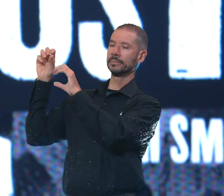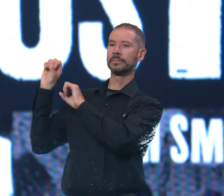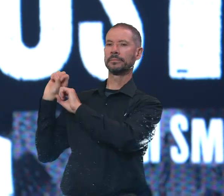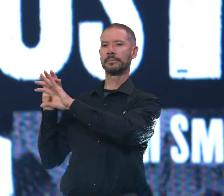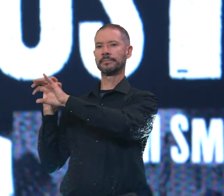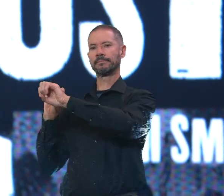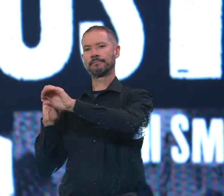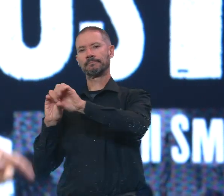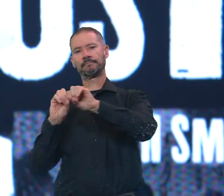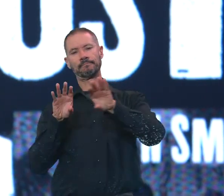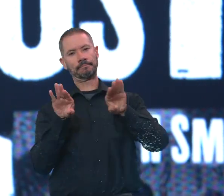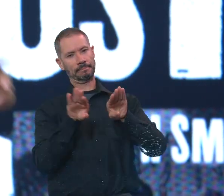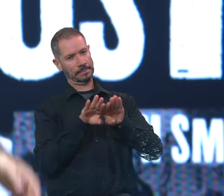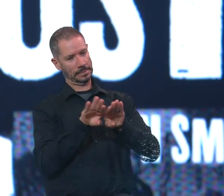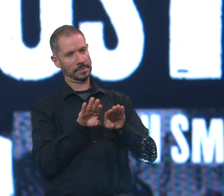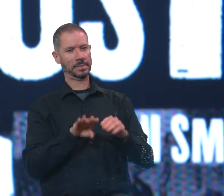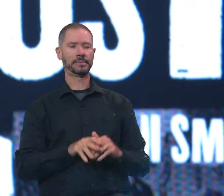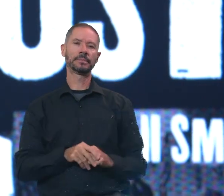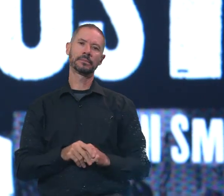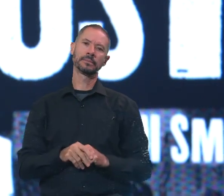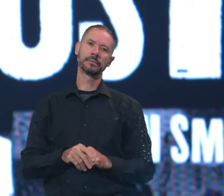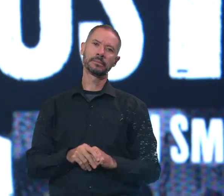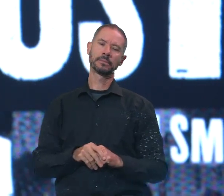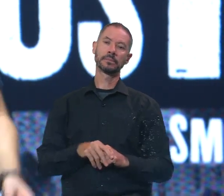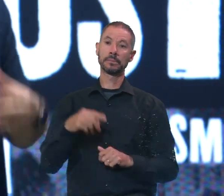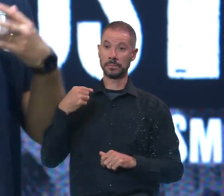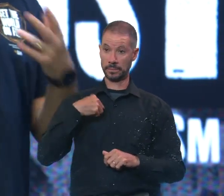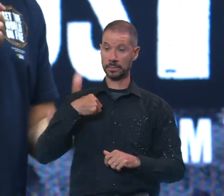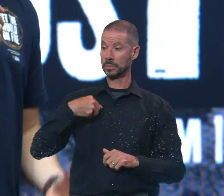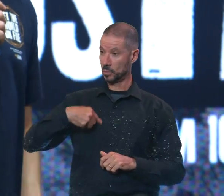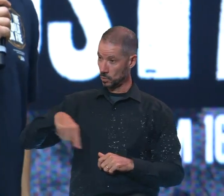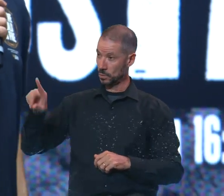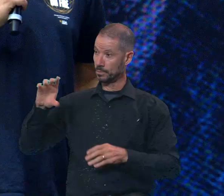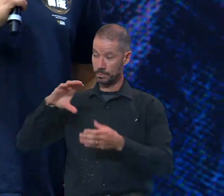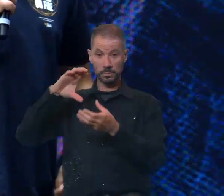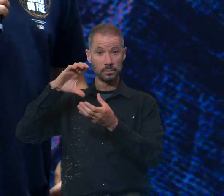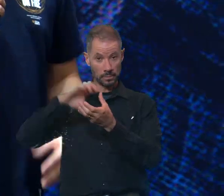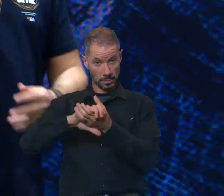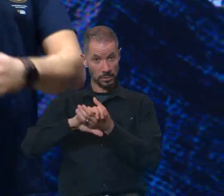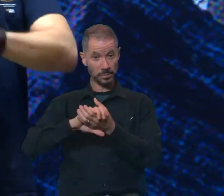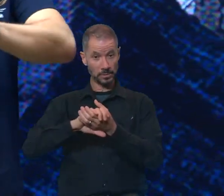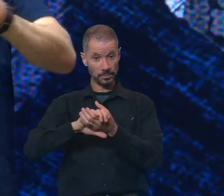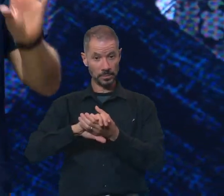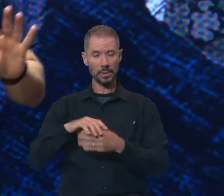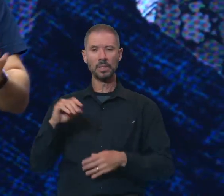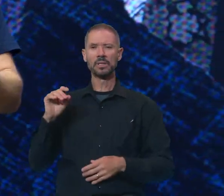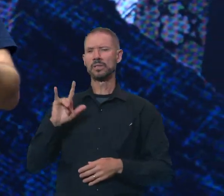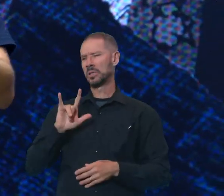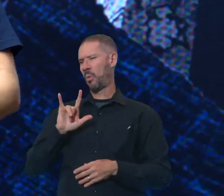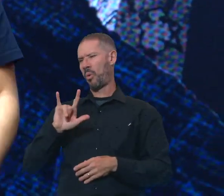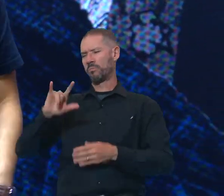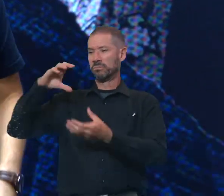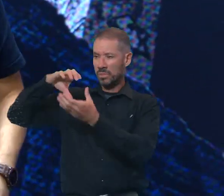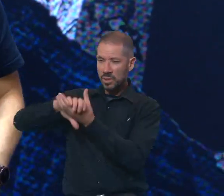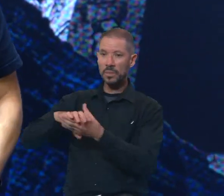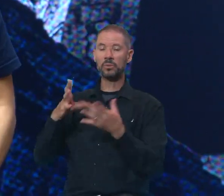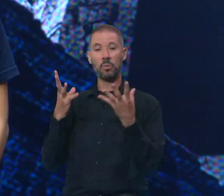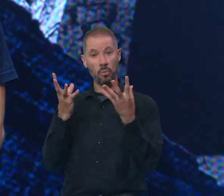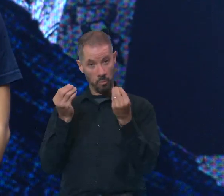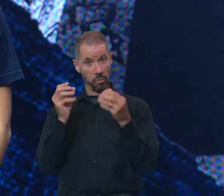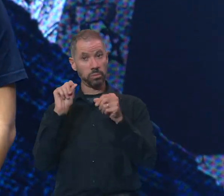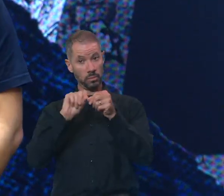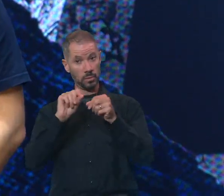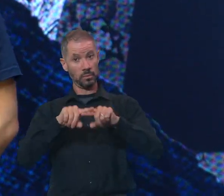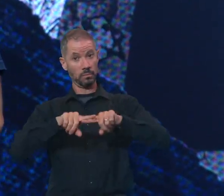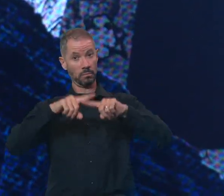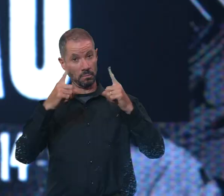hoje aqui também. Recentemente eu estava indo fazer um casamento, e eu amo fazer casamentos, faço muitos casamentos,